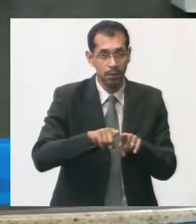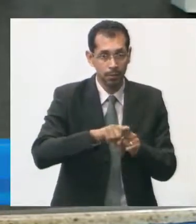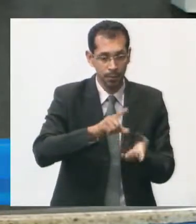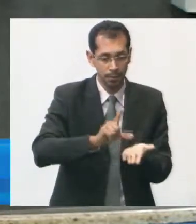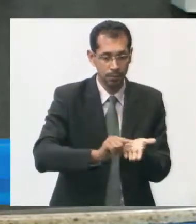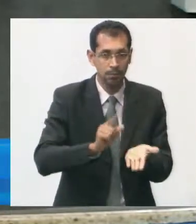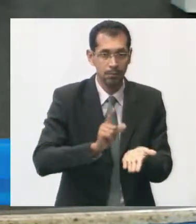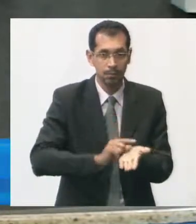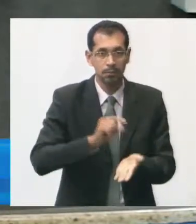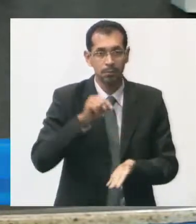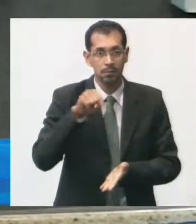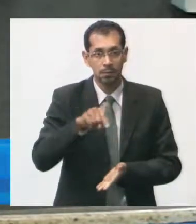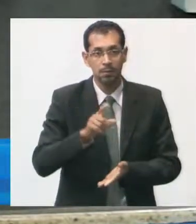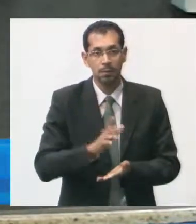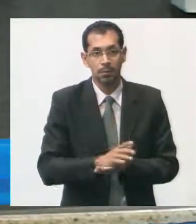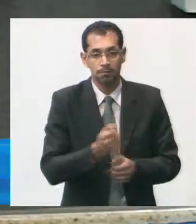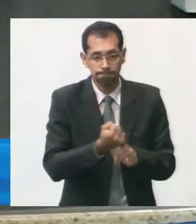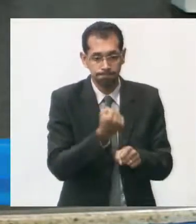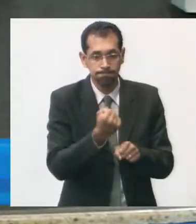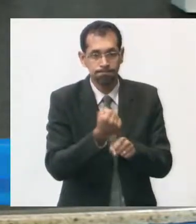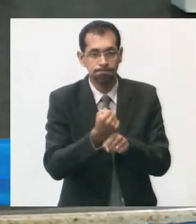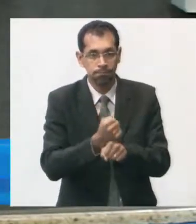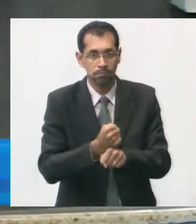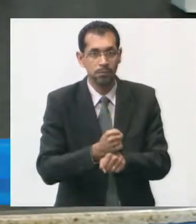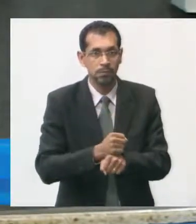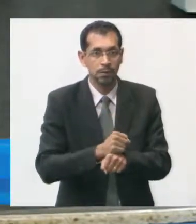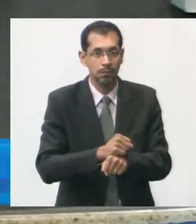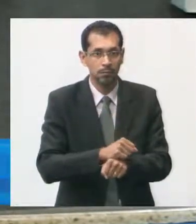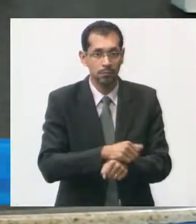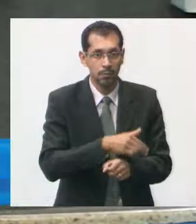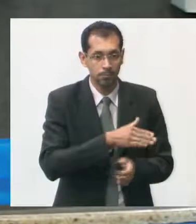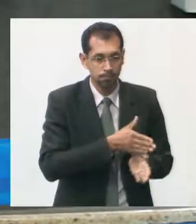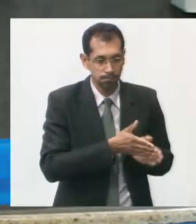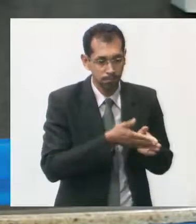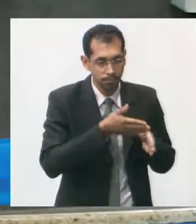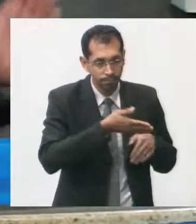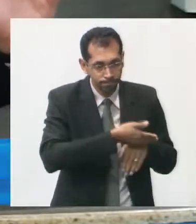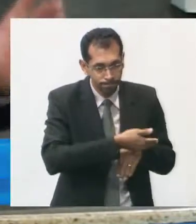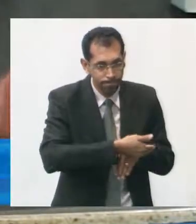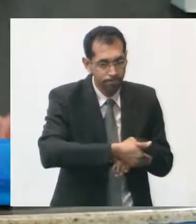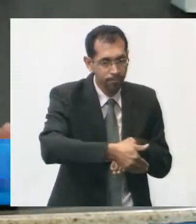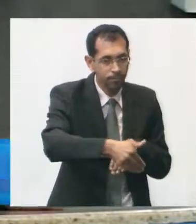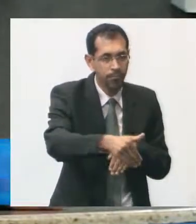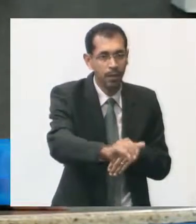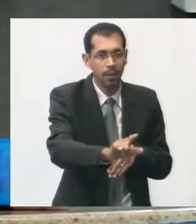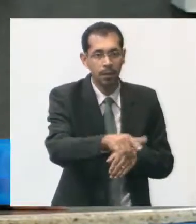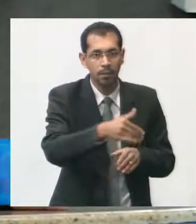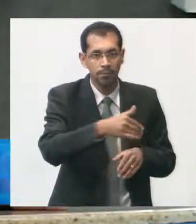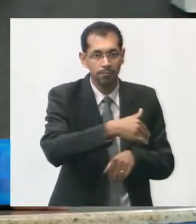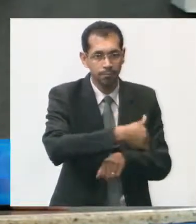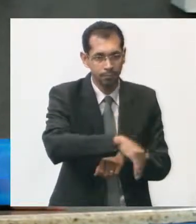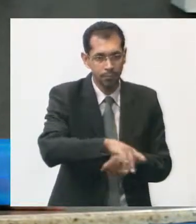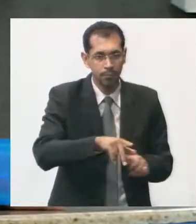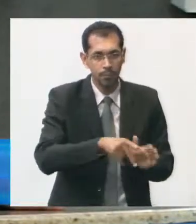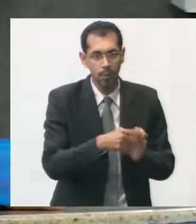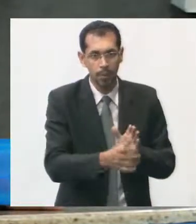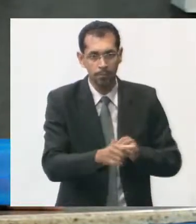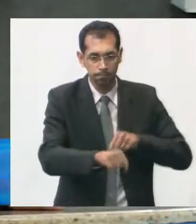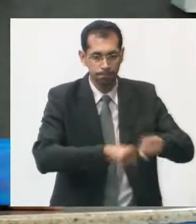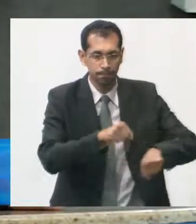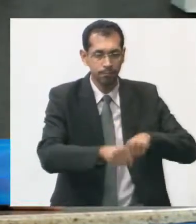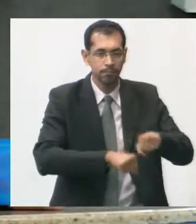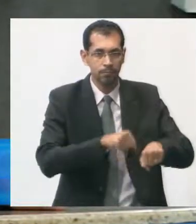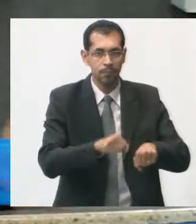cicloviário na Avenida Norte-Sul. Nós temos uma ciclovia que vai até mais ou menos a metade da